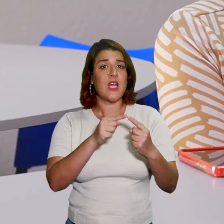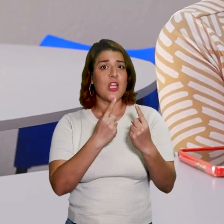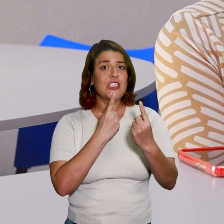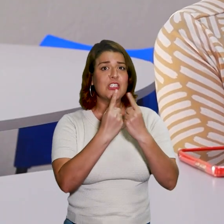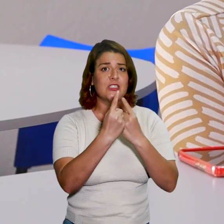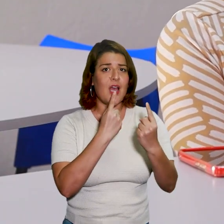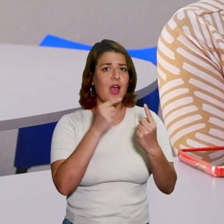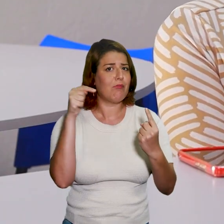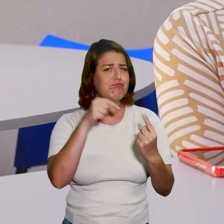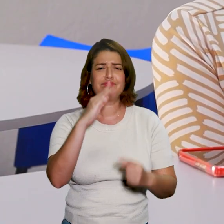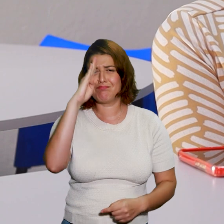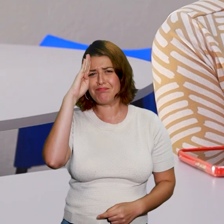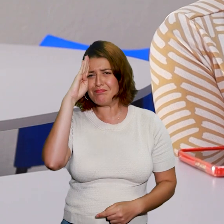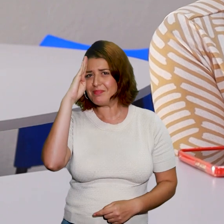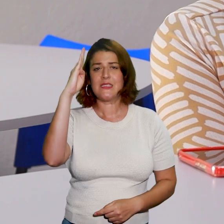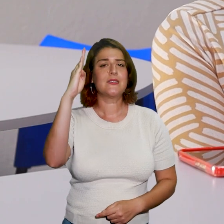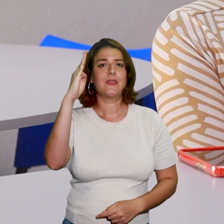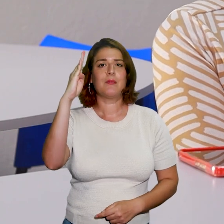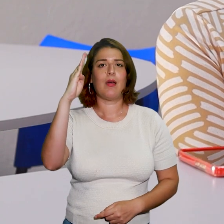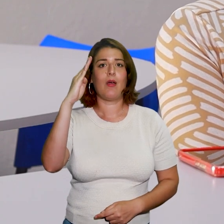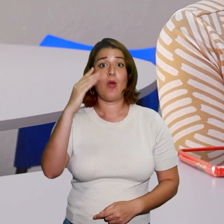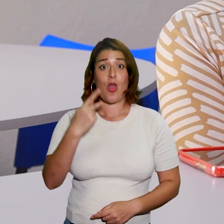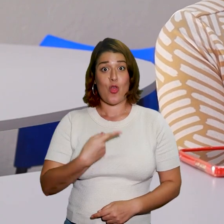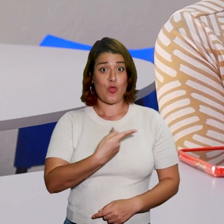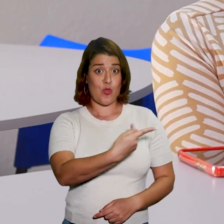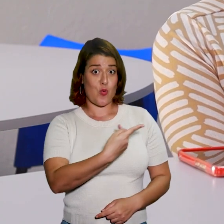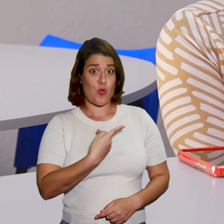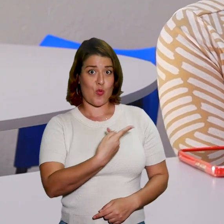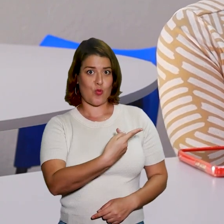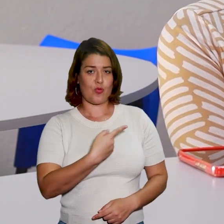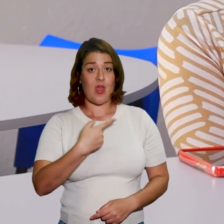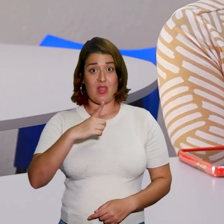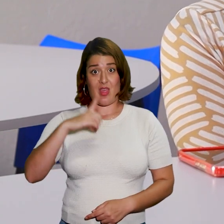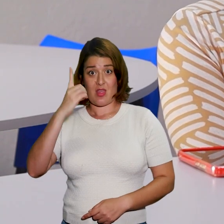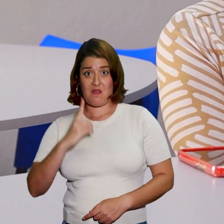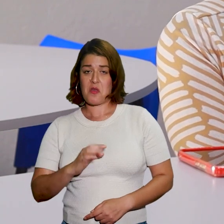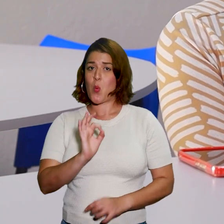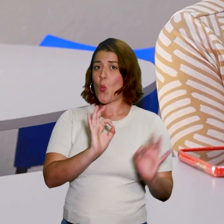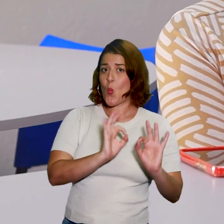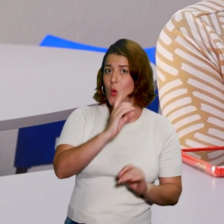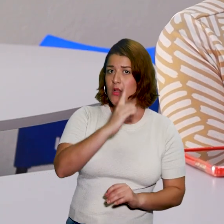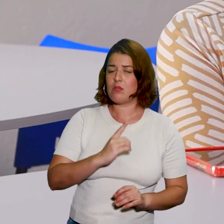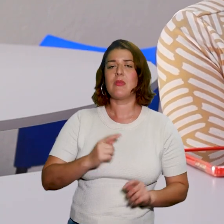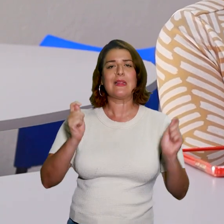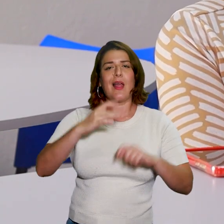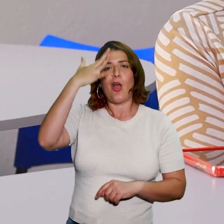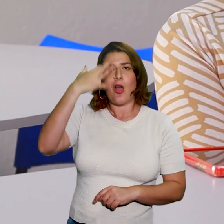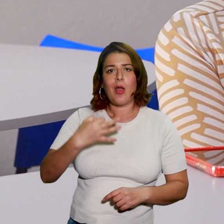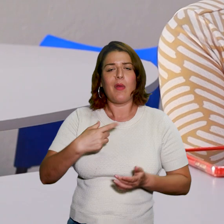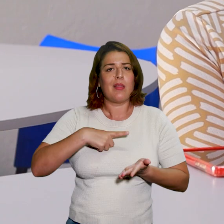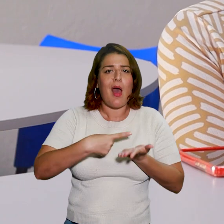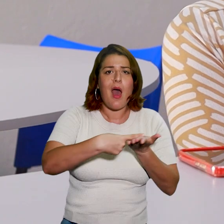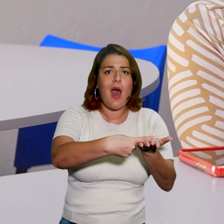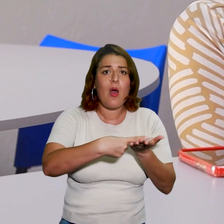a peça-chave para que os dois lados venham compreender e entrar num acordo, né, do